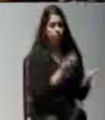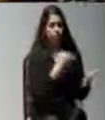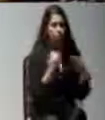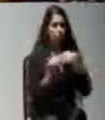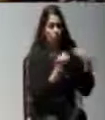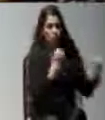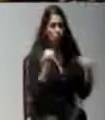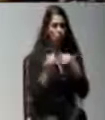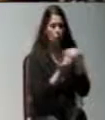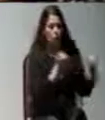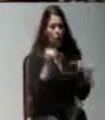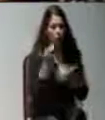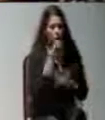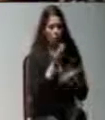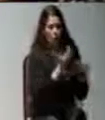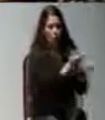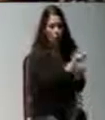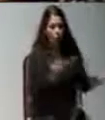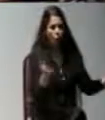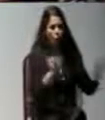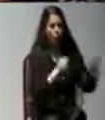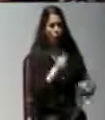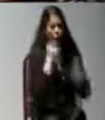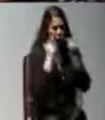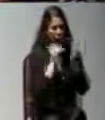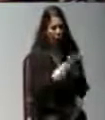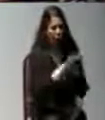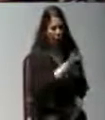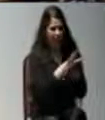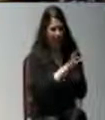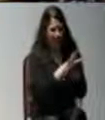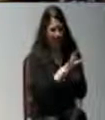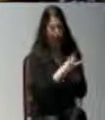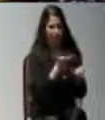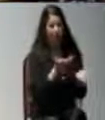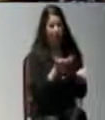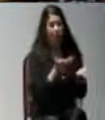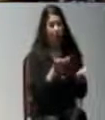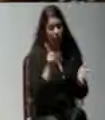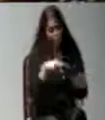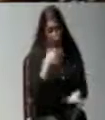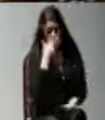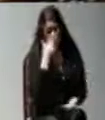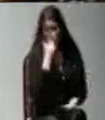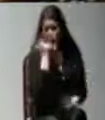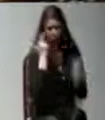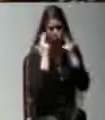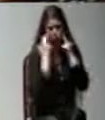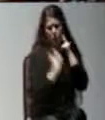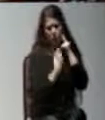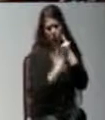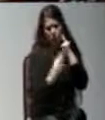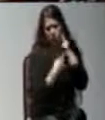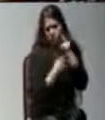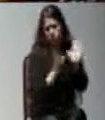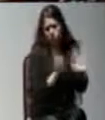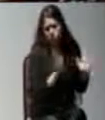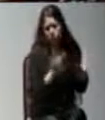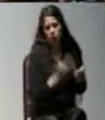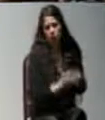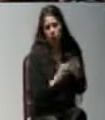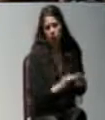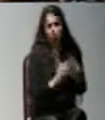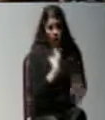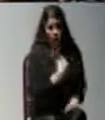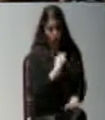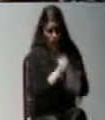são choradas como mortes, mas entendidas como consequência real da condição das pessoas. A vida não é